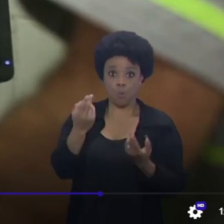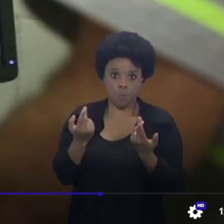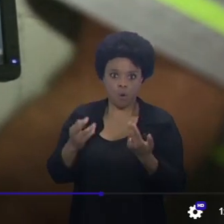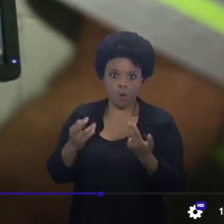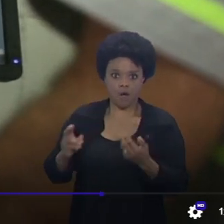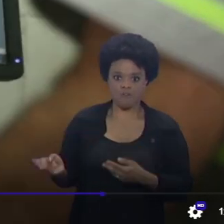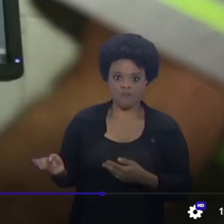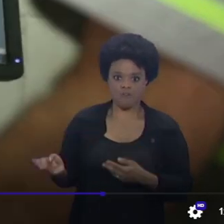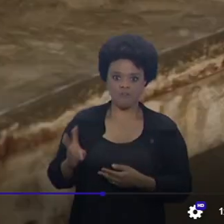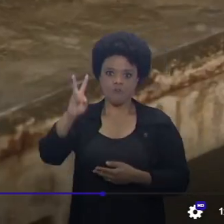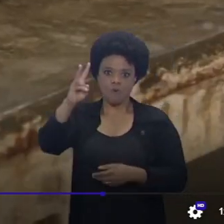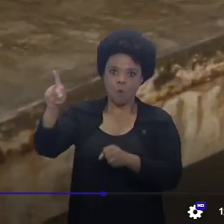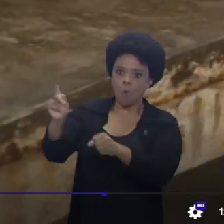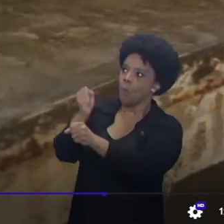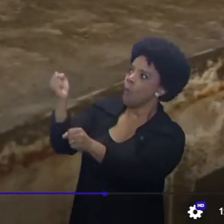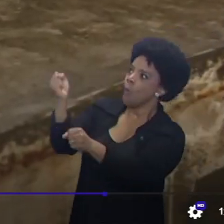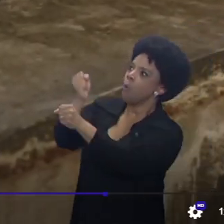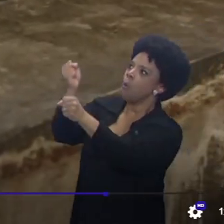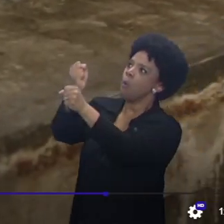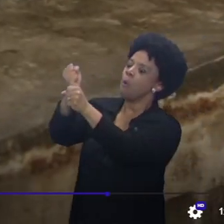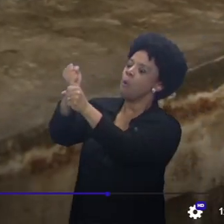estrutural da obra.